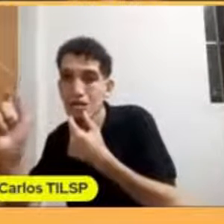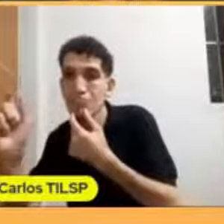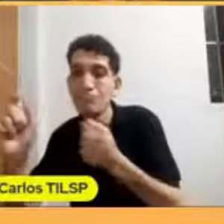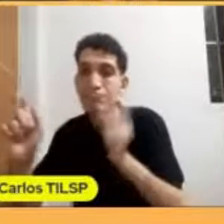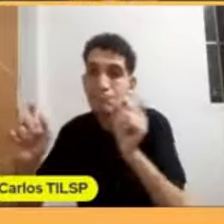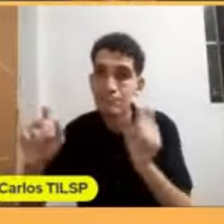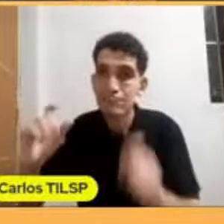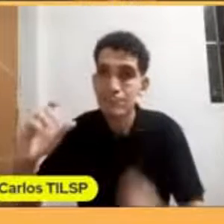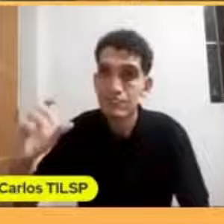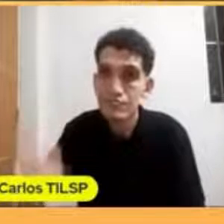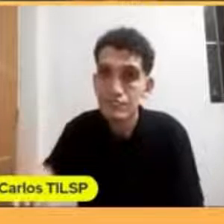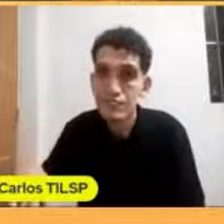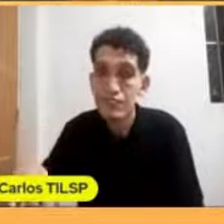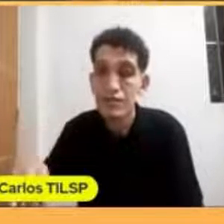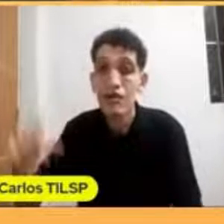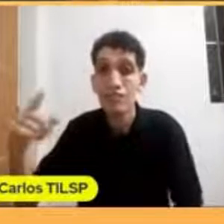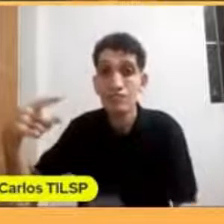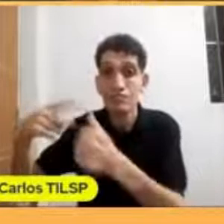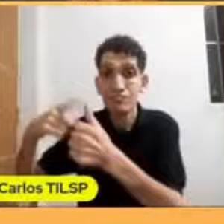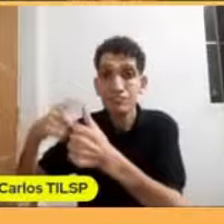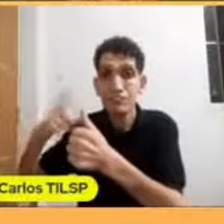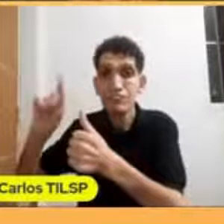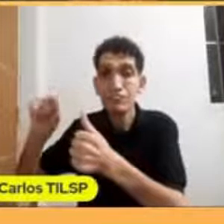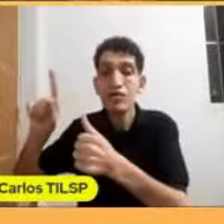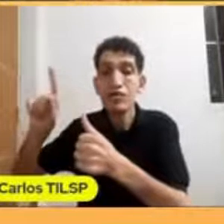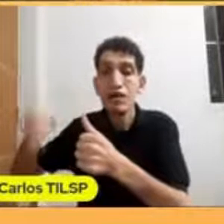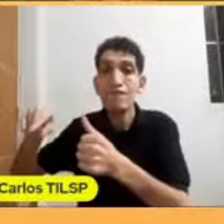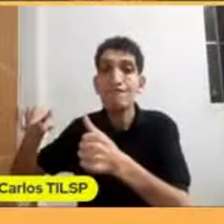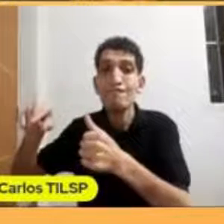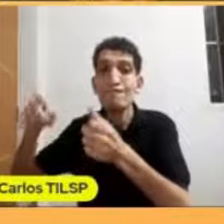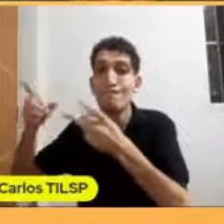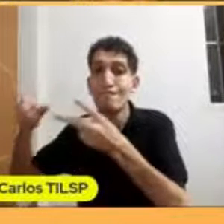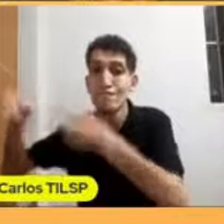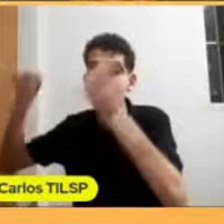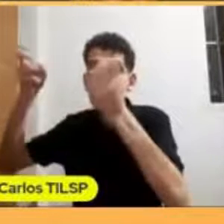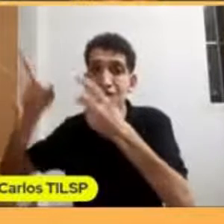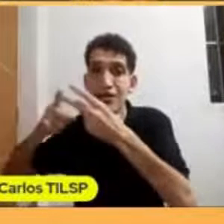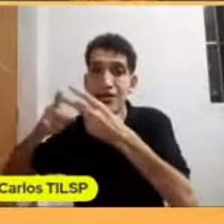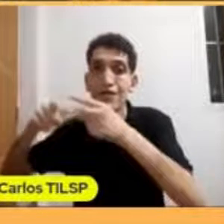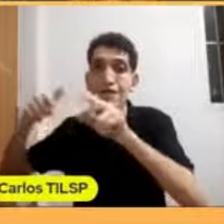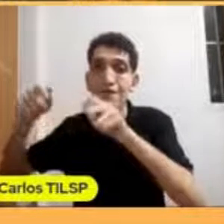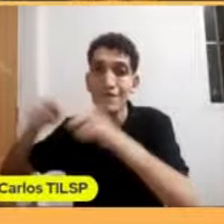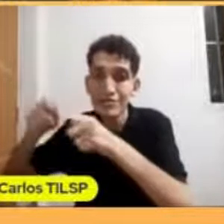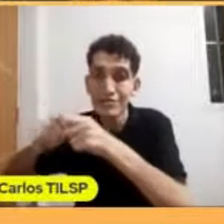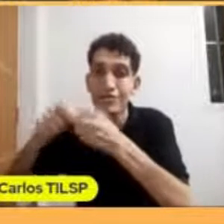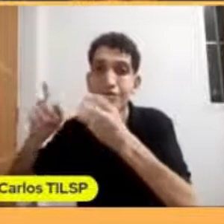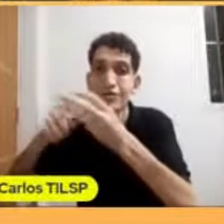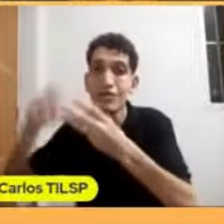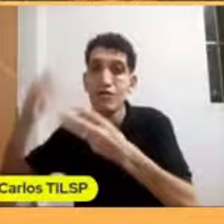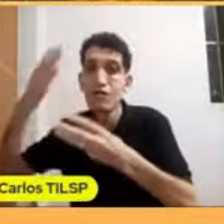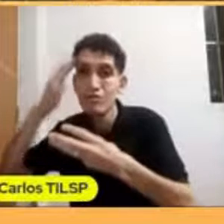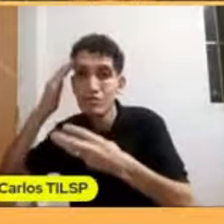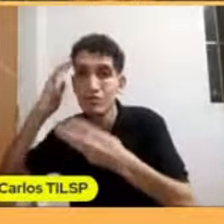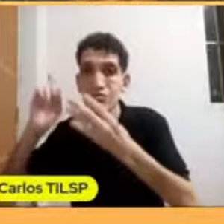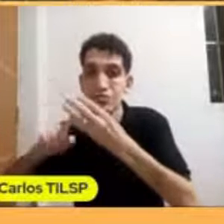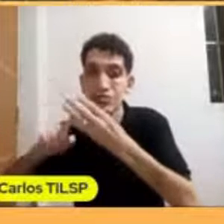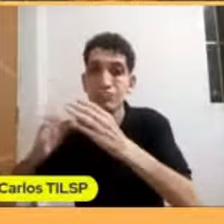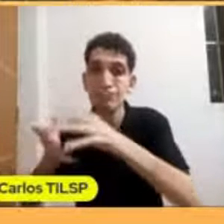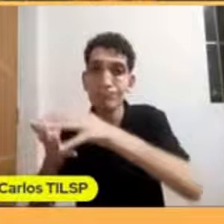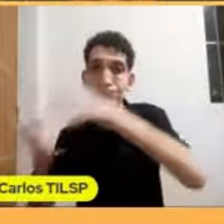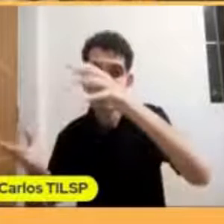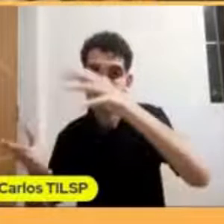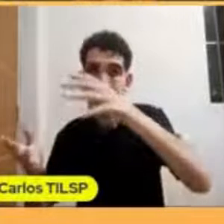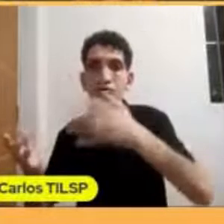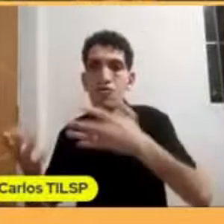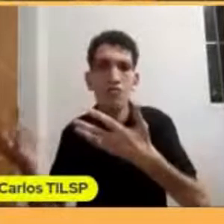é perceptível, operável, compreensível e robusto, tá? Então, para a